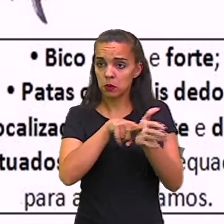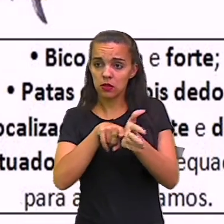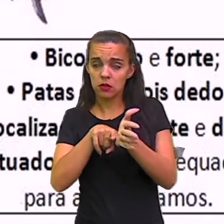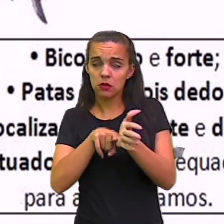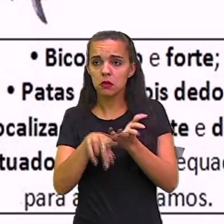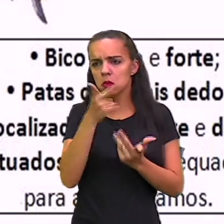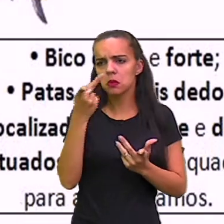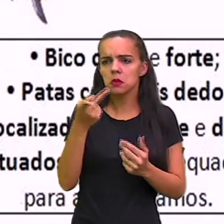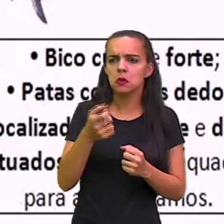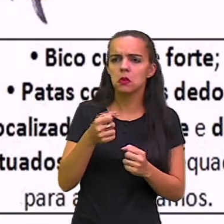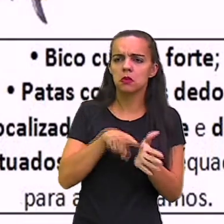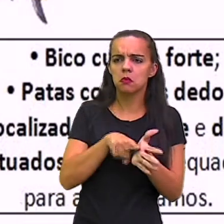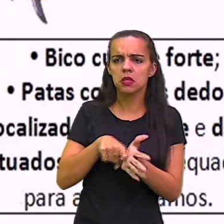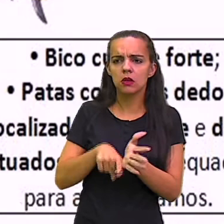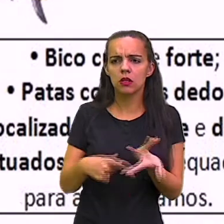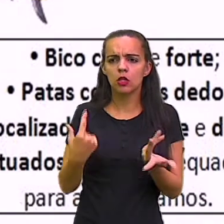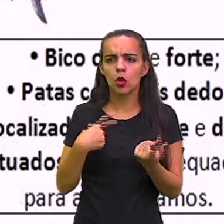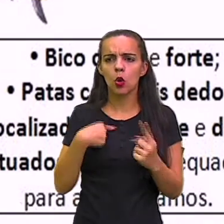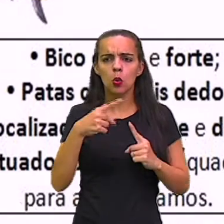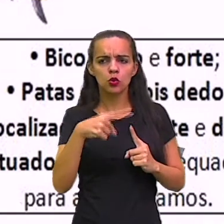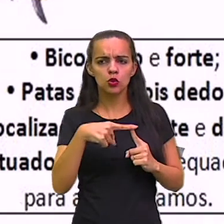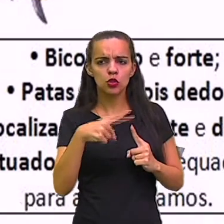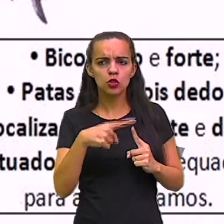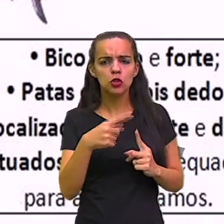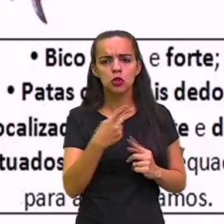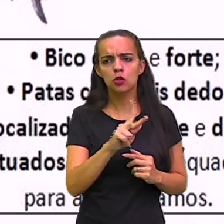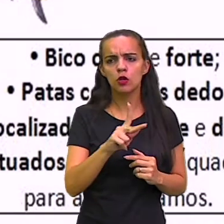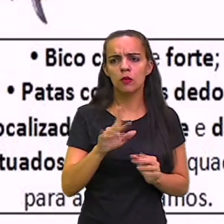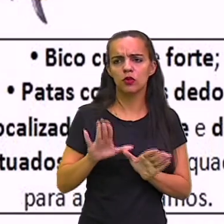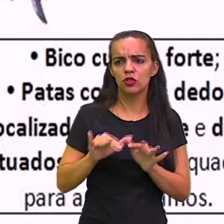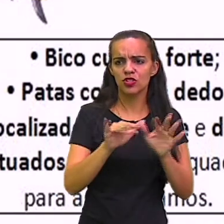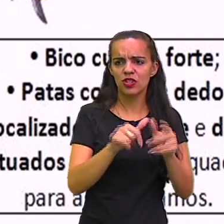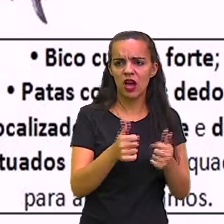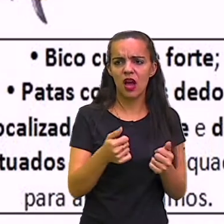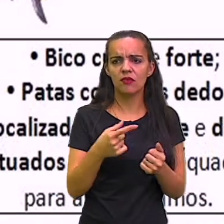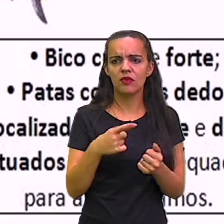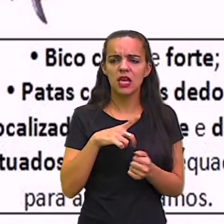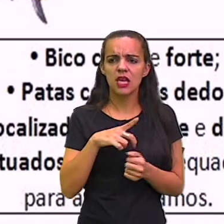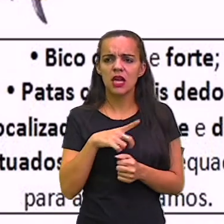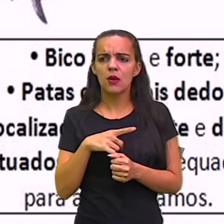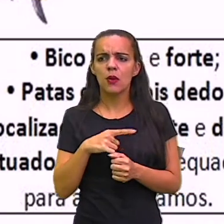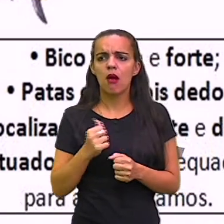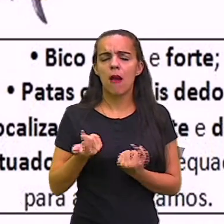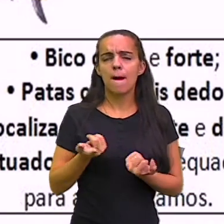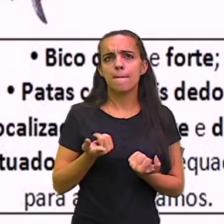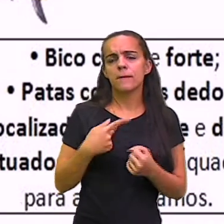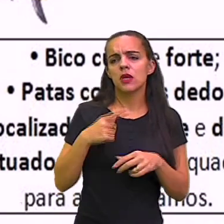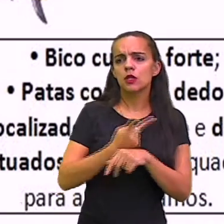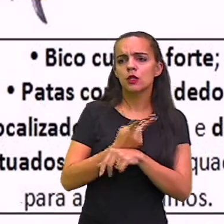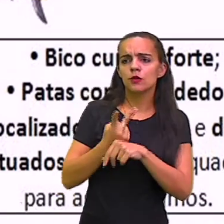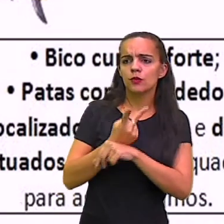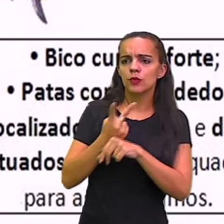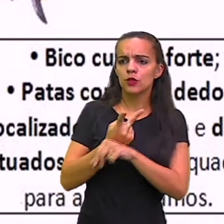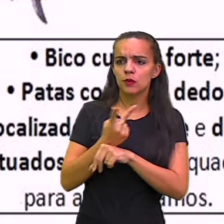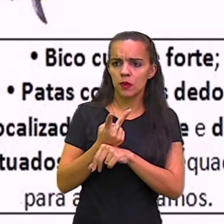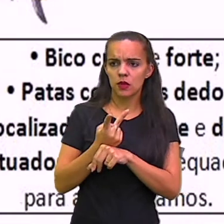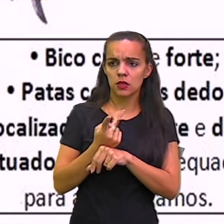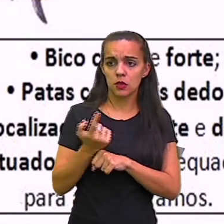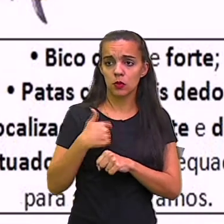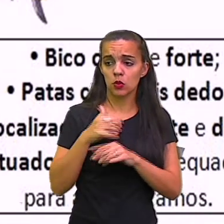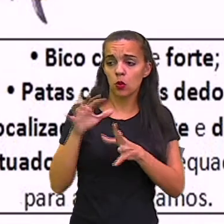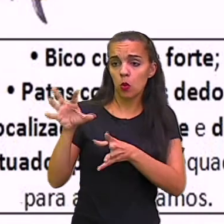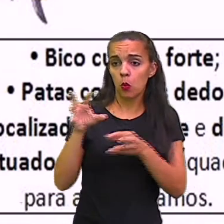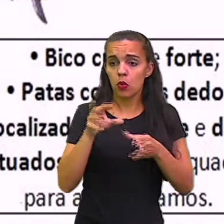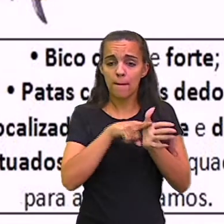percebem e uma espécie está correndo sérios riscos de acabar Eles procuram colocar o maior número de